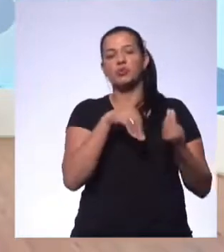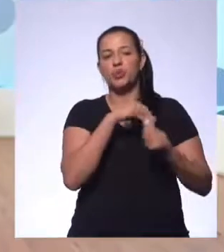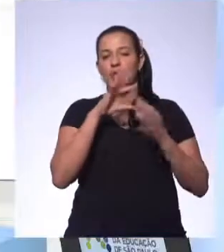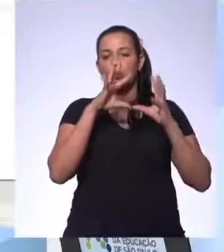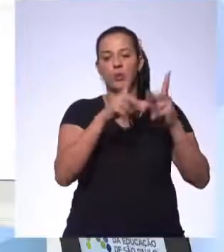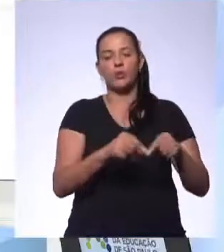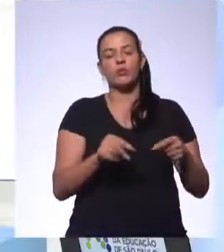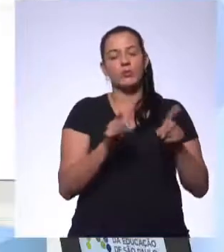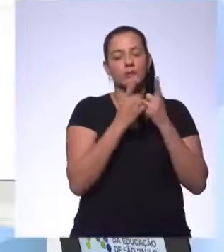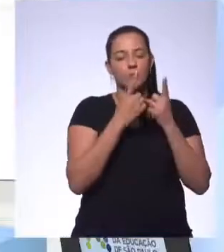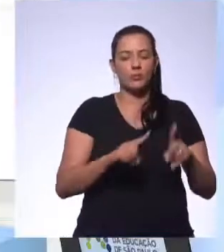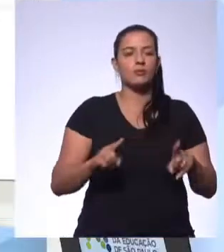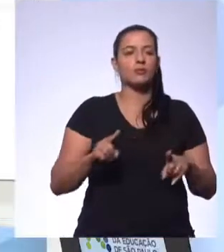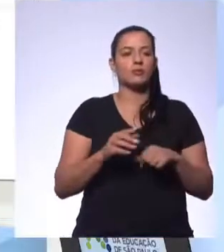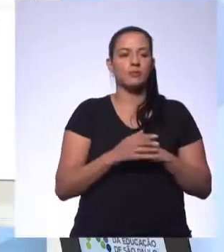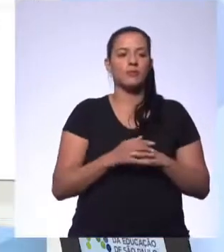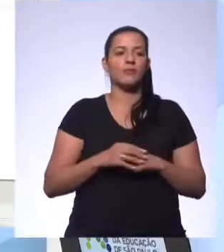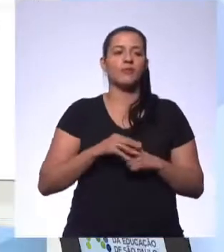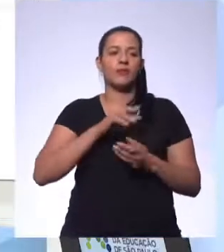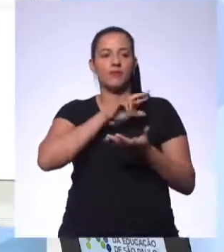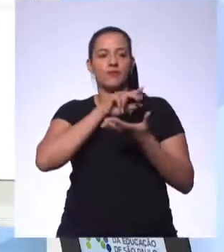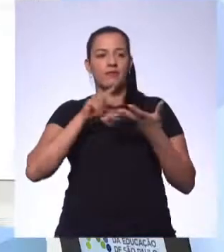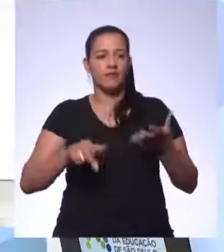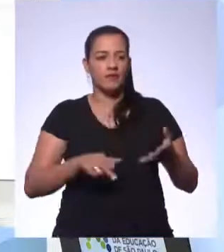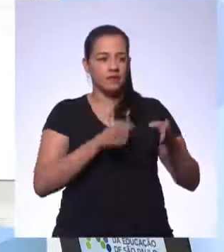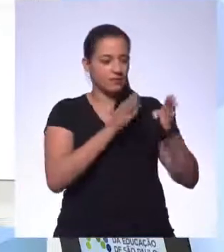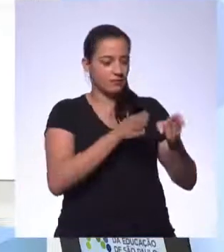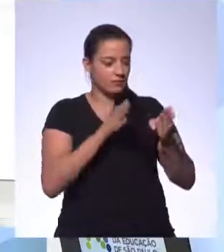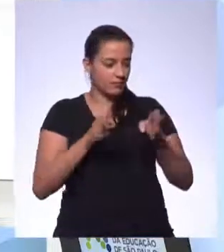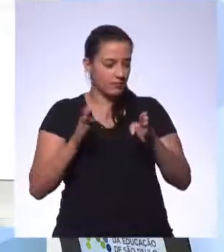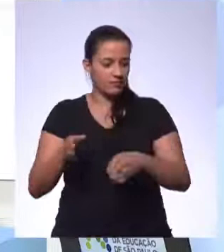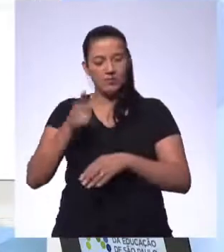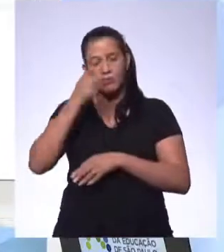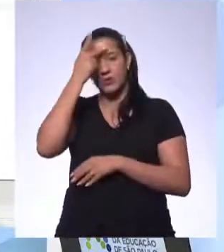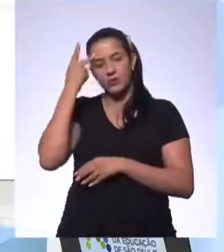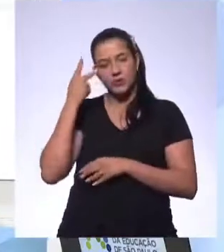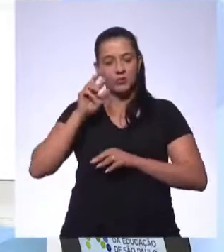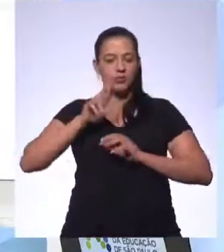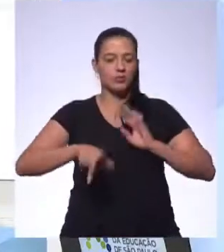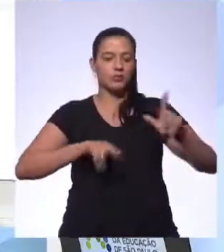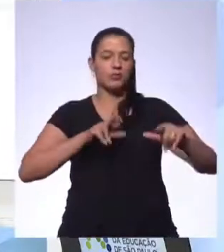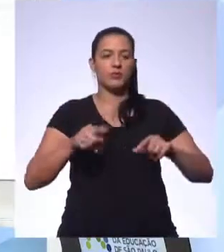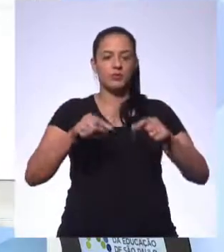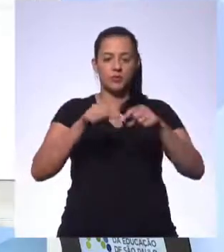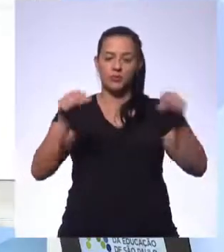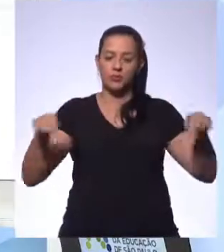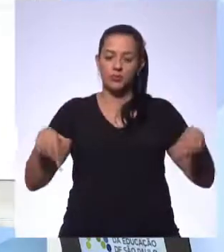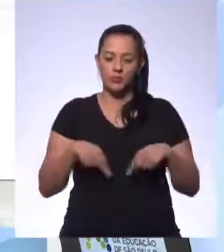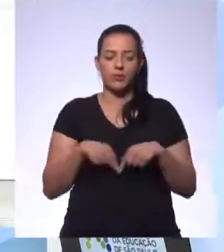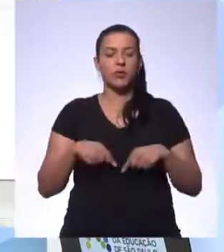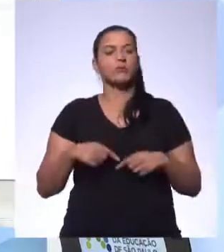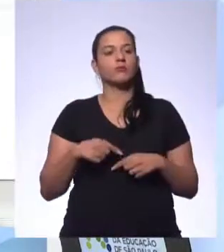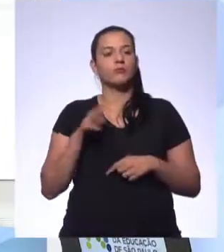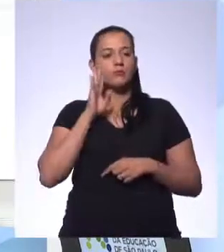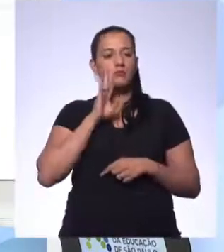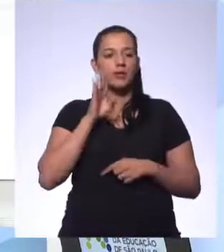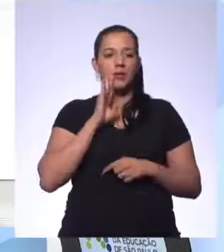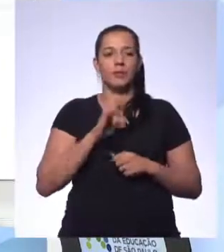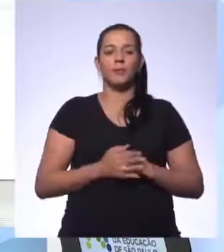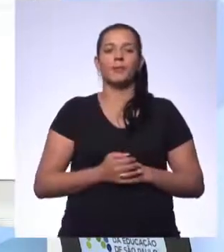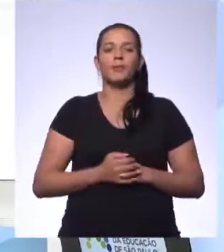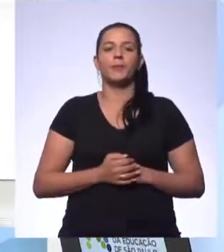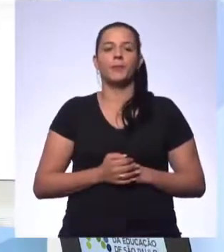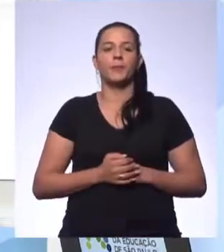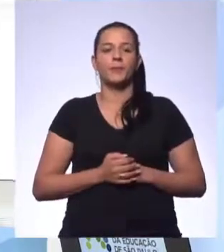você colocaria, por exemplo, várias gerações, né, várias pessoas diferentes convivendo no mesmo espaço. Seria uma ideia também